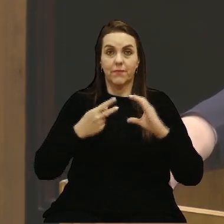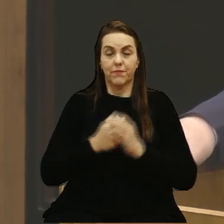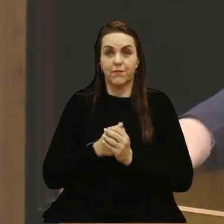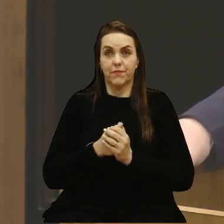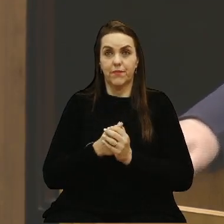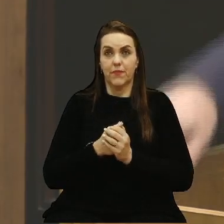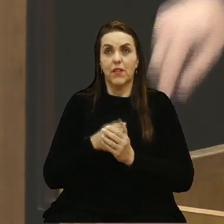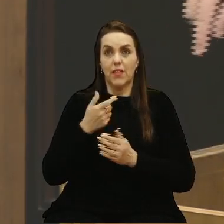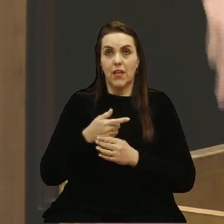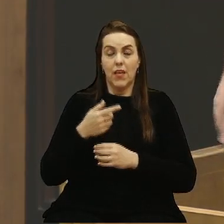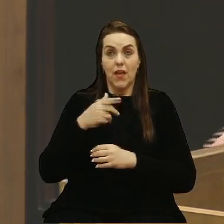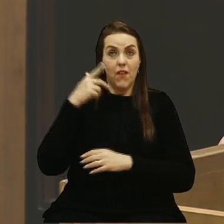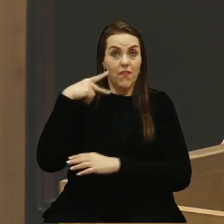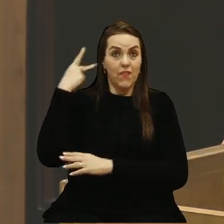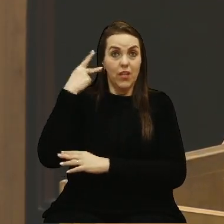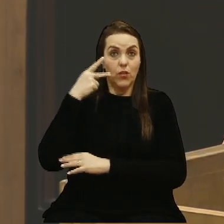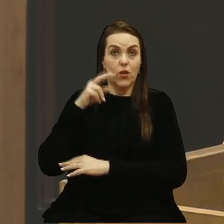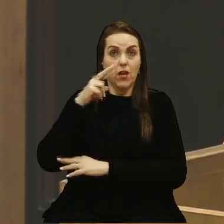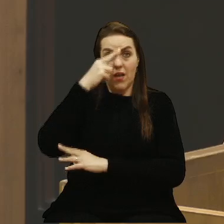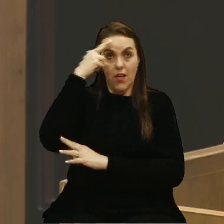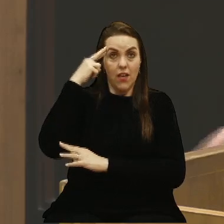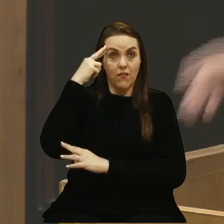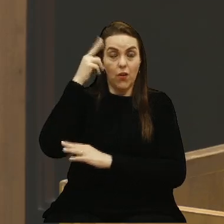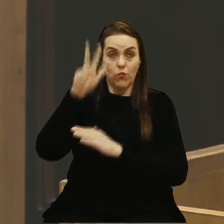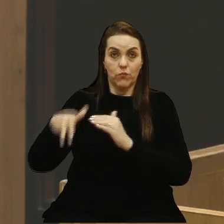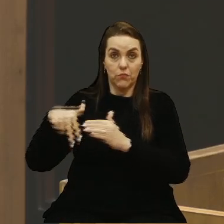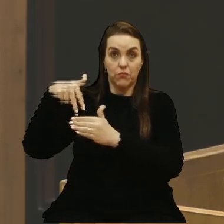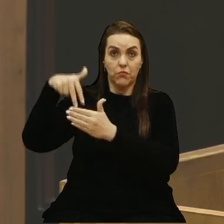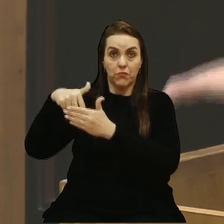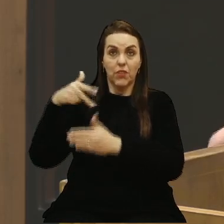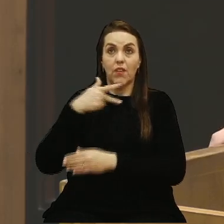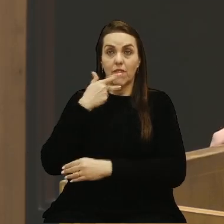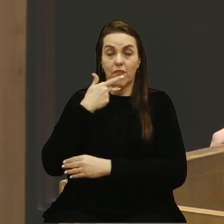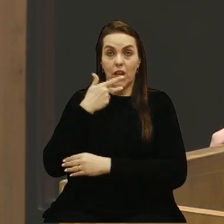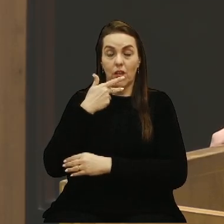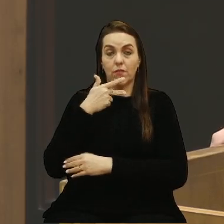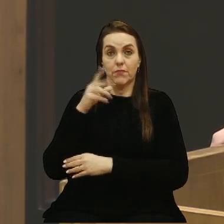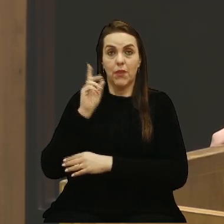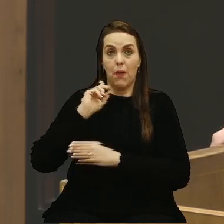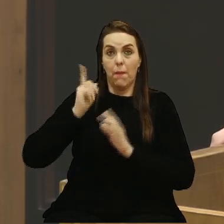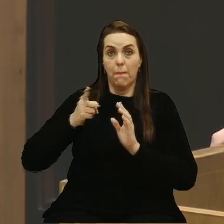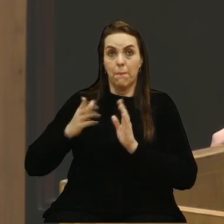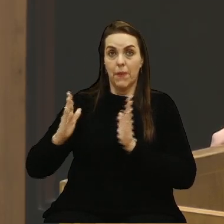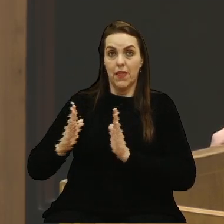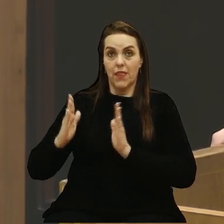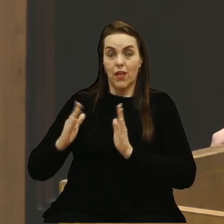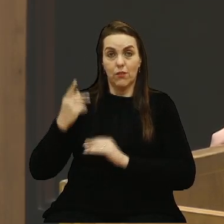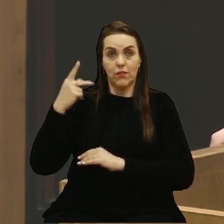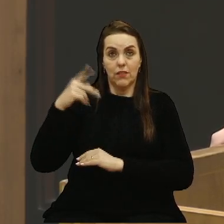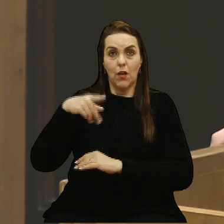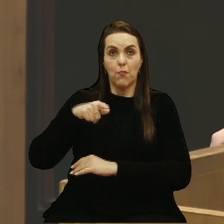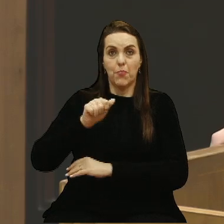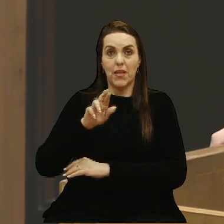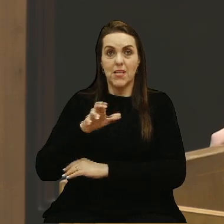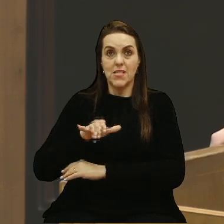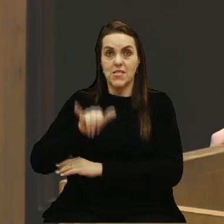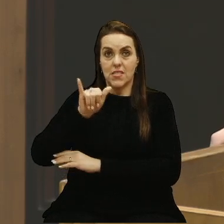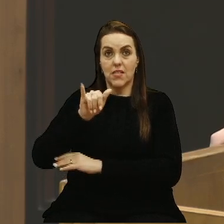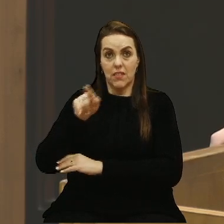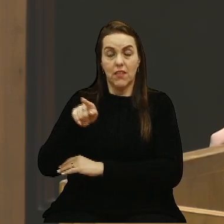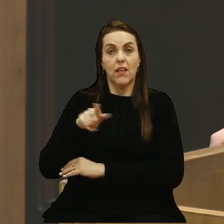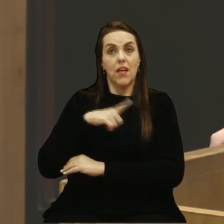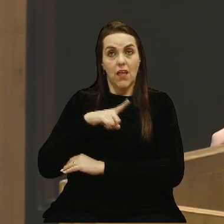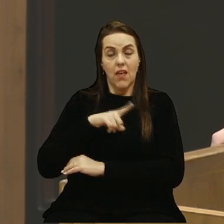o vereador Rafael Bueno subiu a essa tribuna para falar do mandato do Percivar de Abreu e Lima. E Vossa Excelência, além de restabelecer os